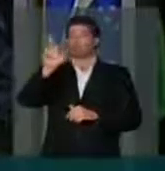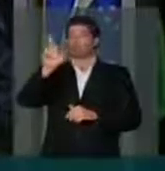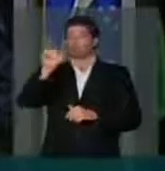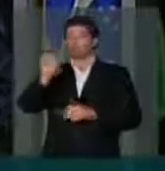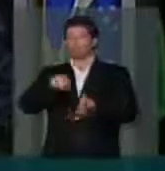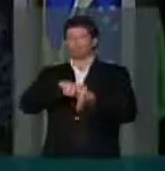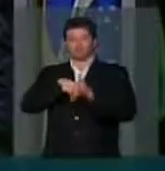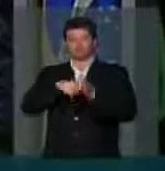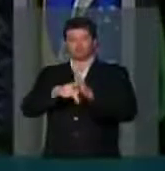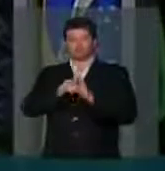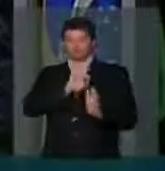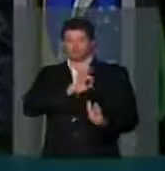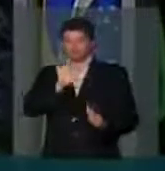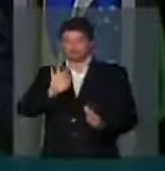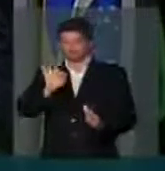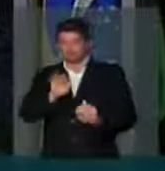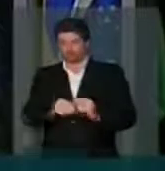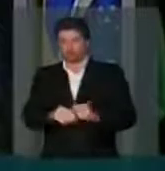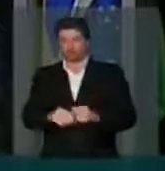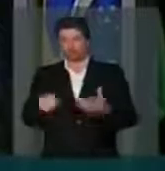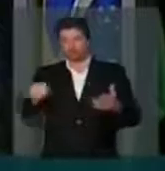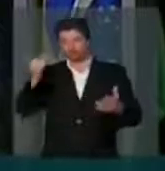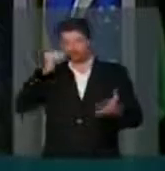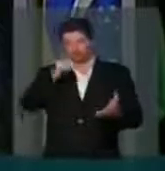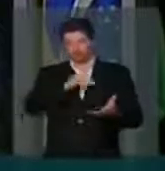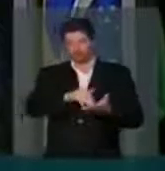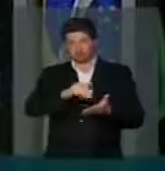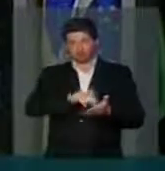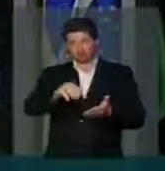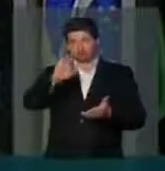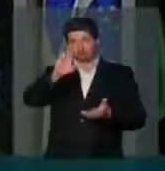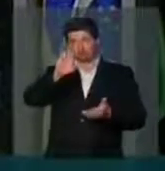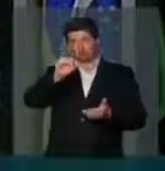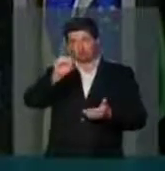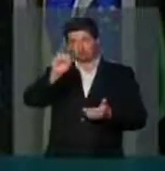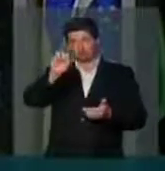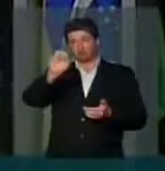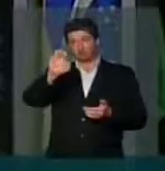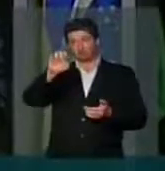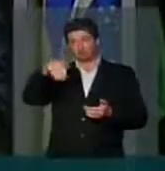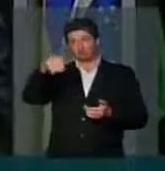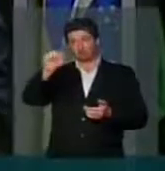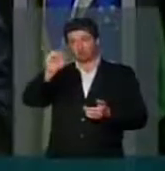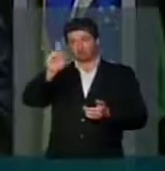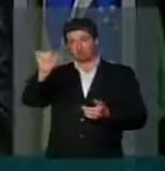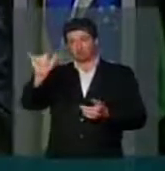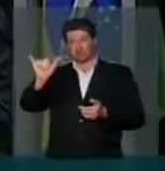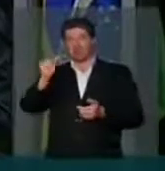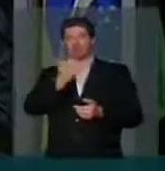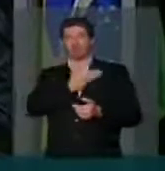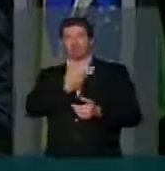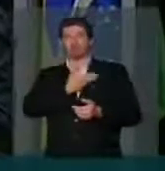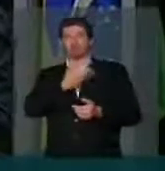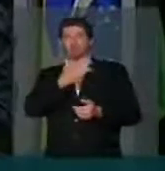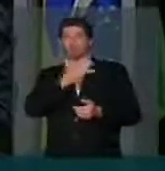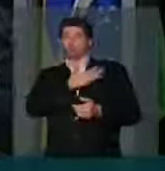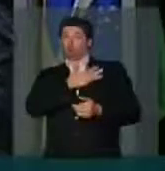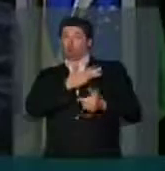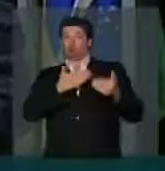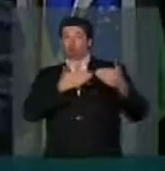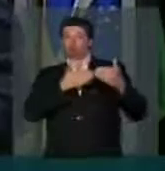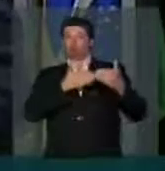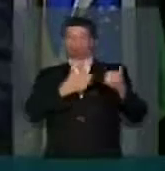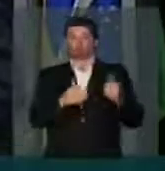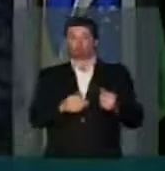daí a secretária Rosemary Noronha, amiga do ex-presidente Lula, até